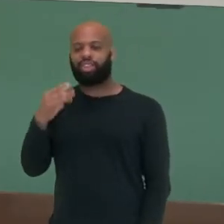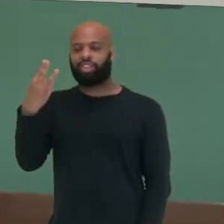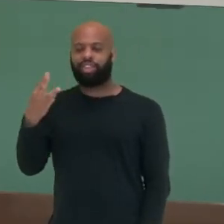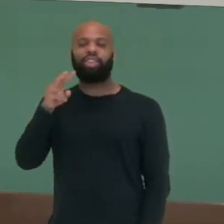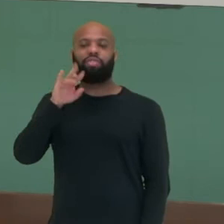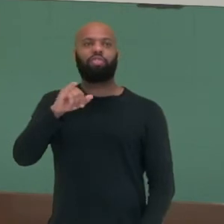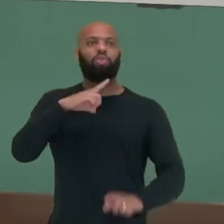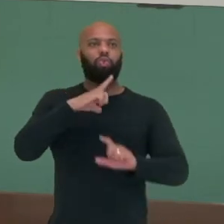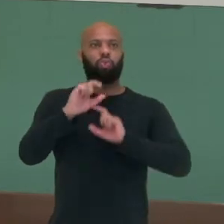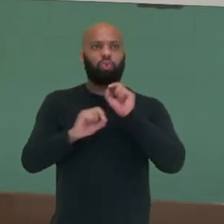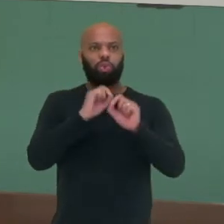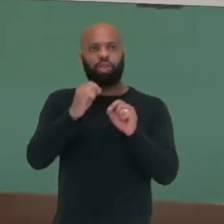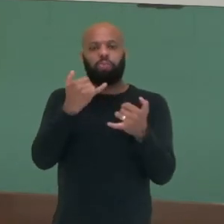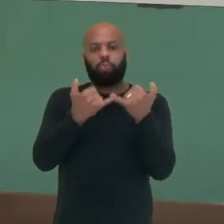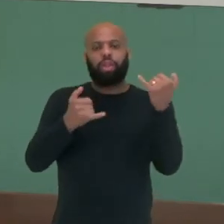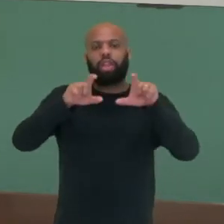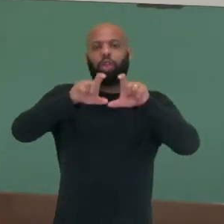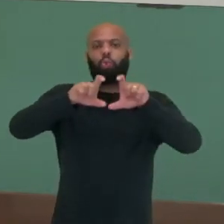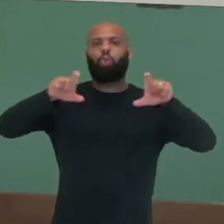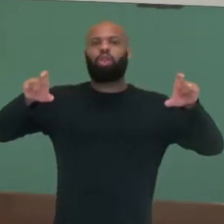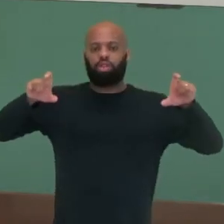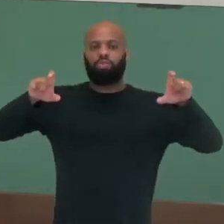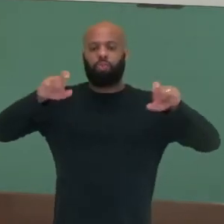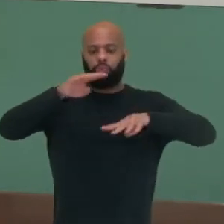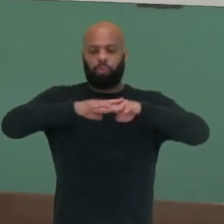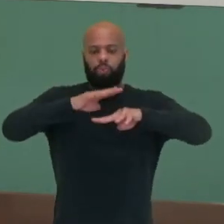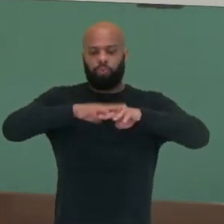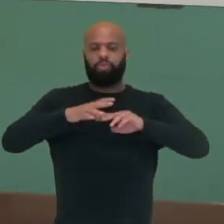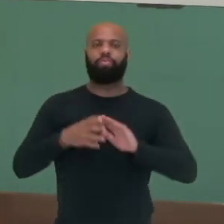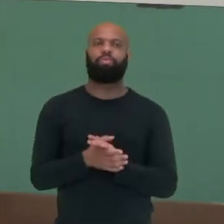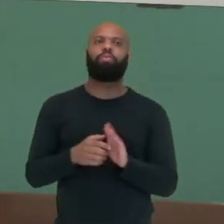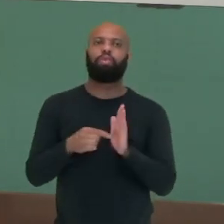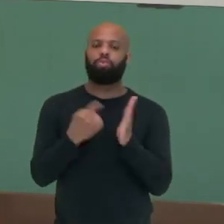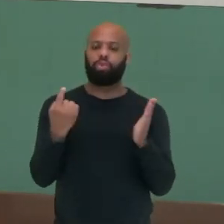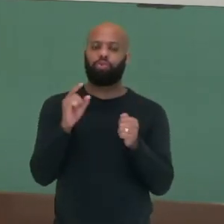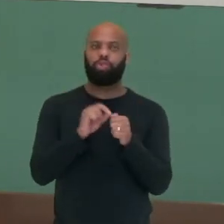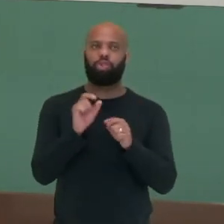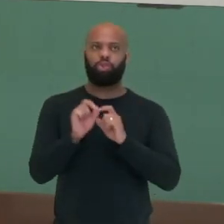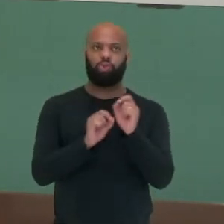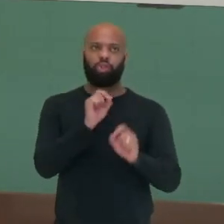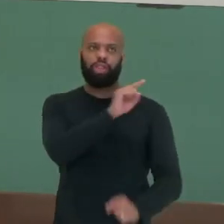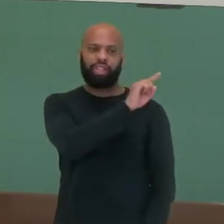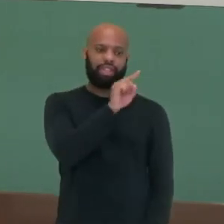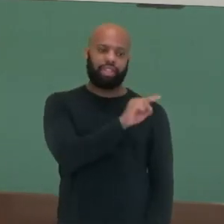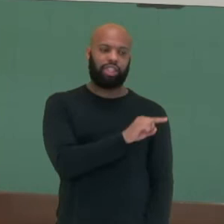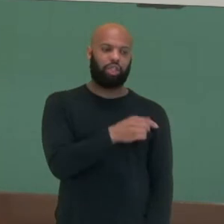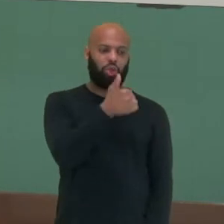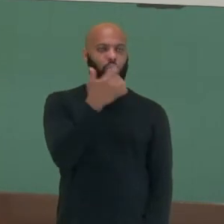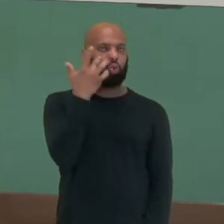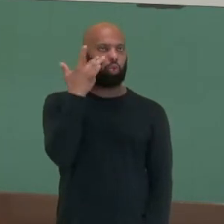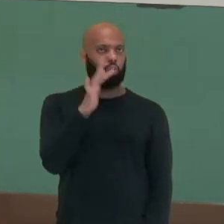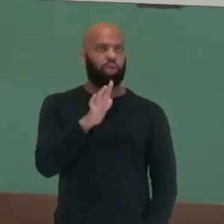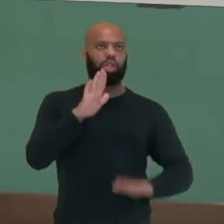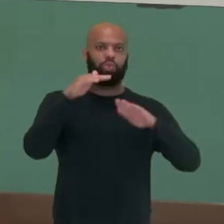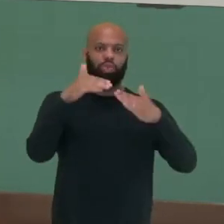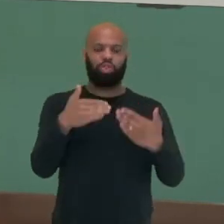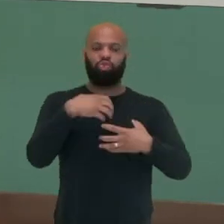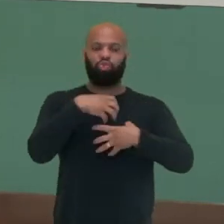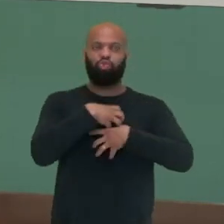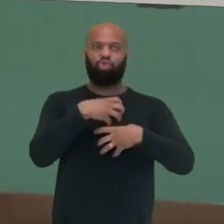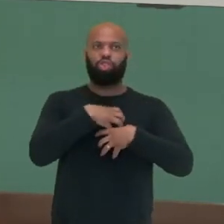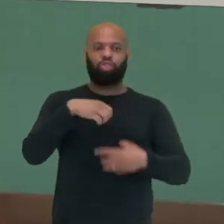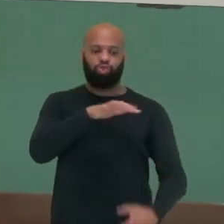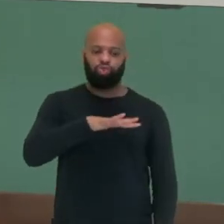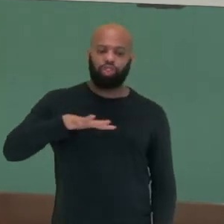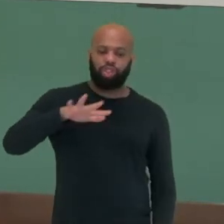uma como se fosse uma equação algébrica. Então, primeiro, o Z1 a gente não conhece, então genericamente nós